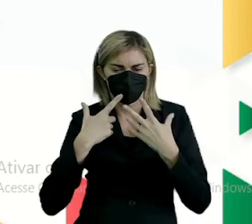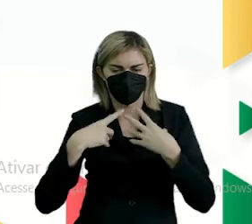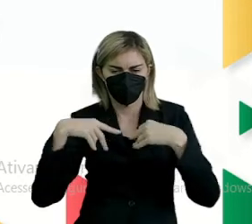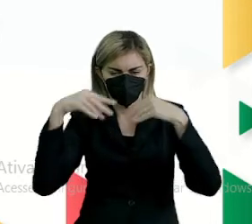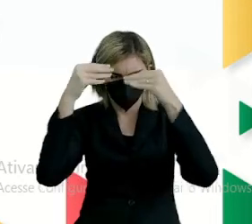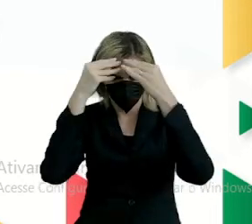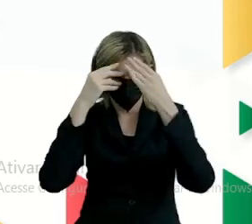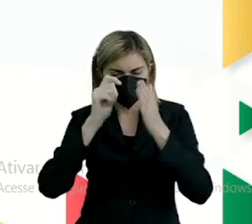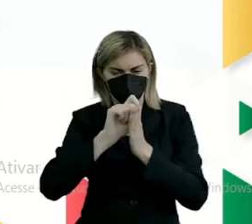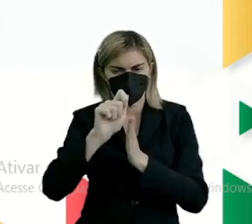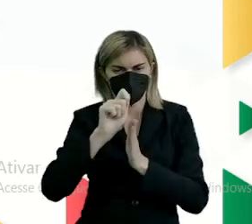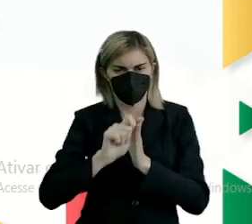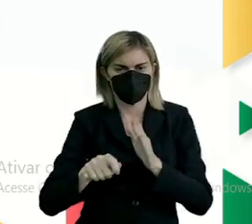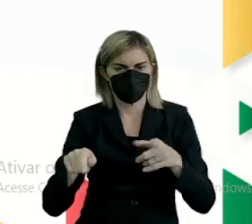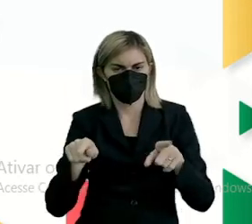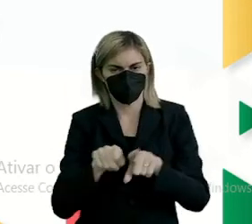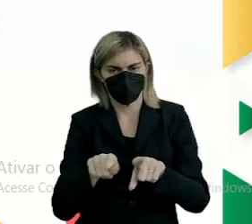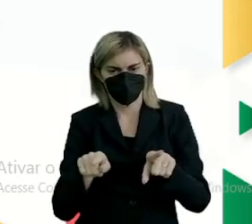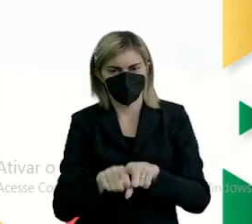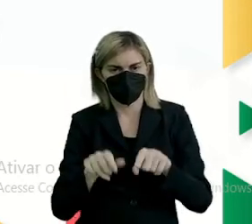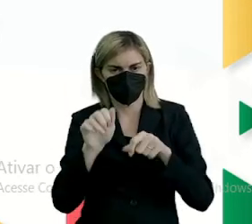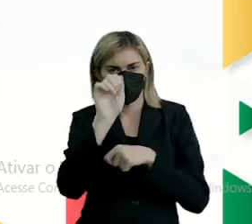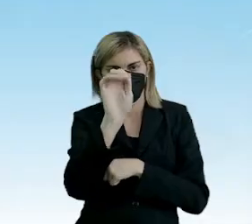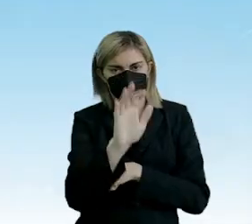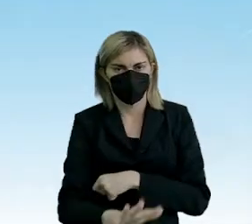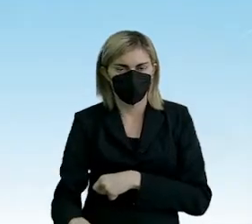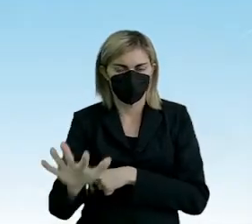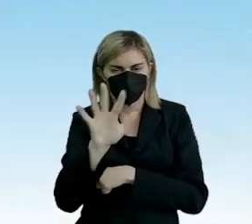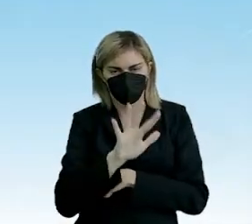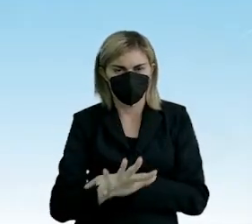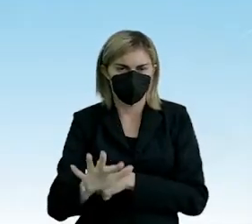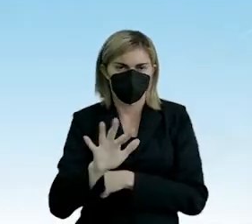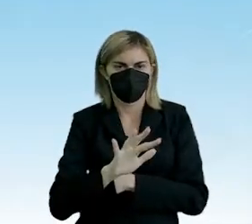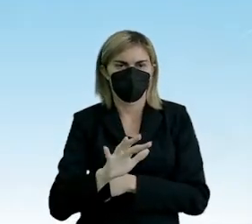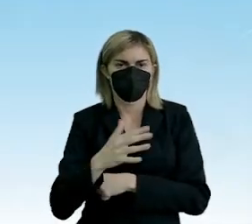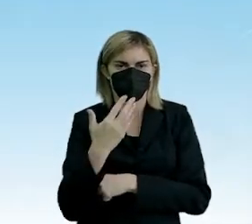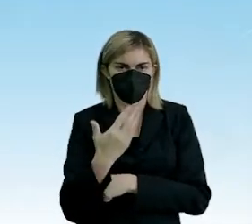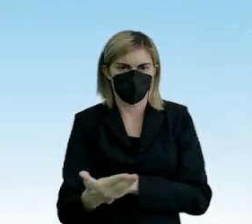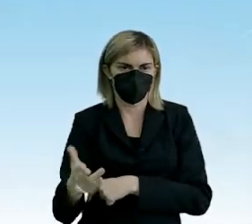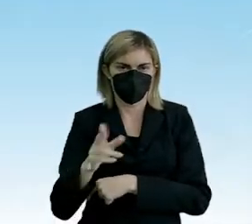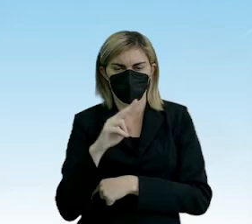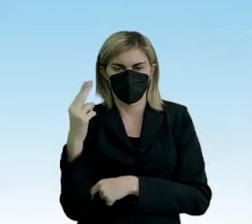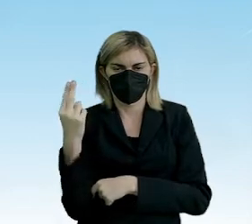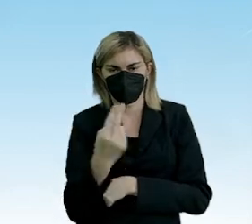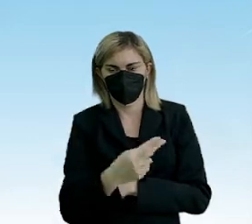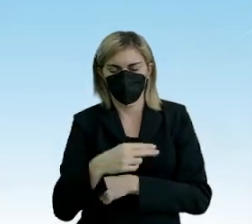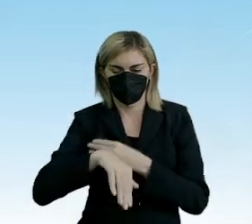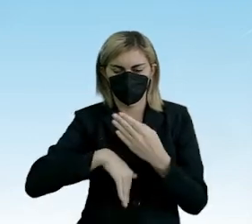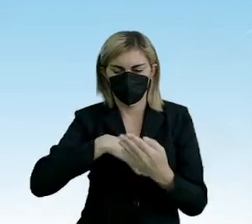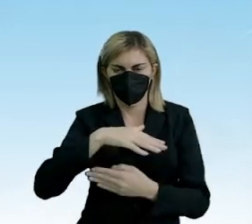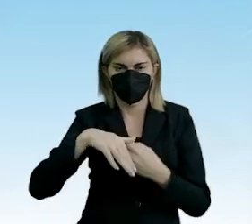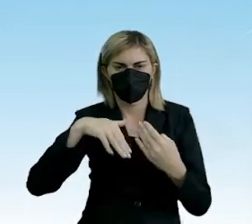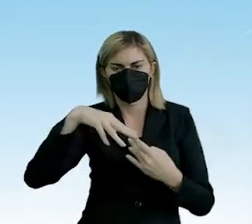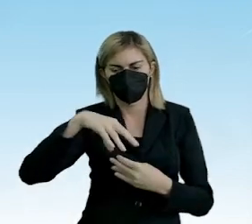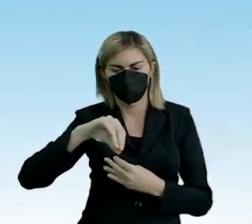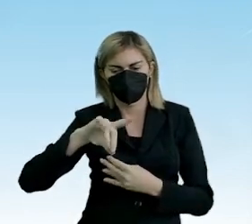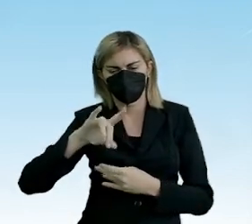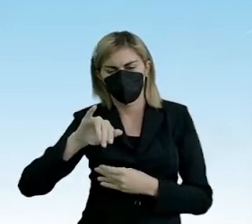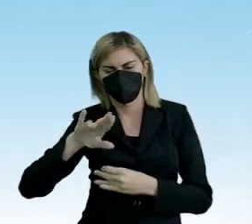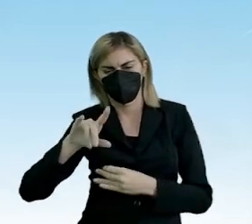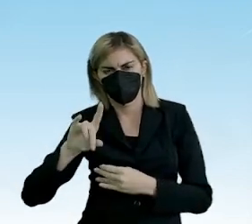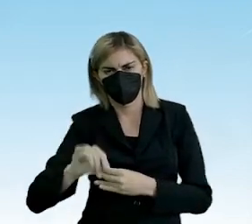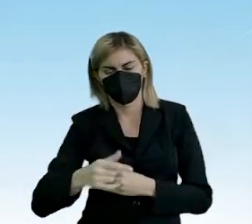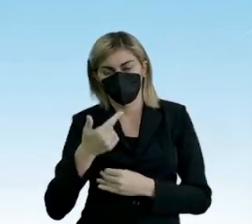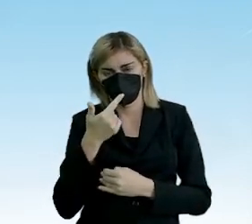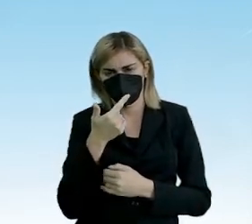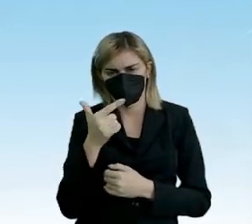escrita, é a linguagem também, a imagem, certo? Então é isso que nós chamamos a multimodalidade.